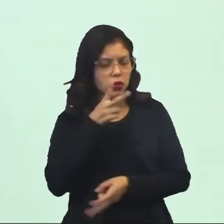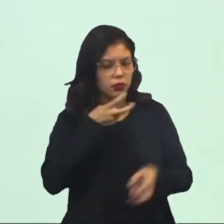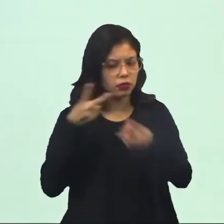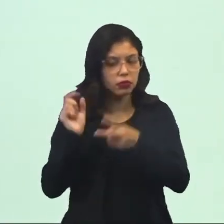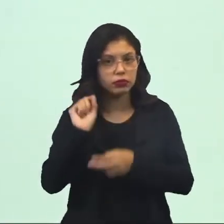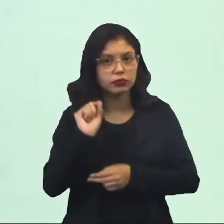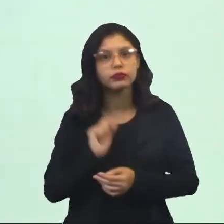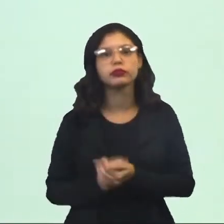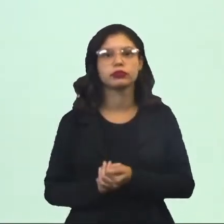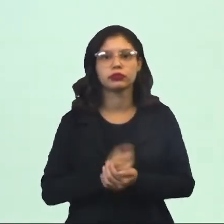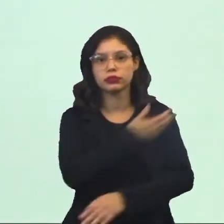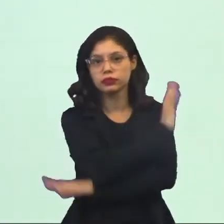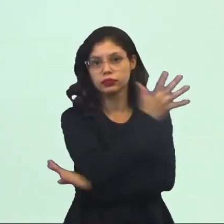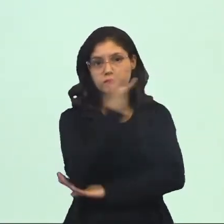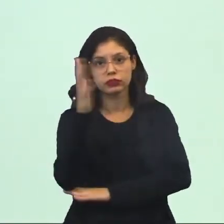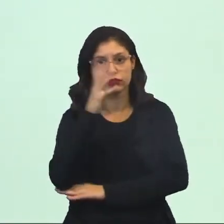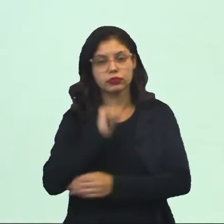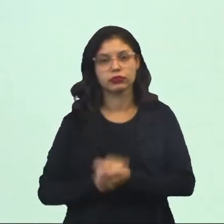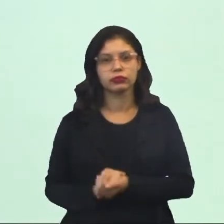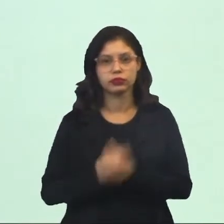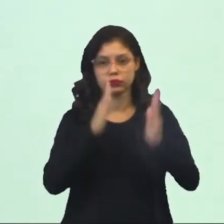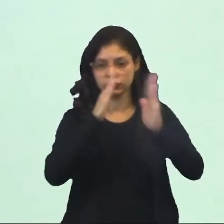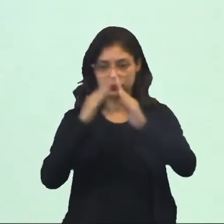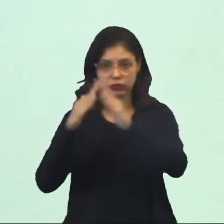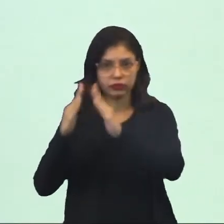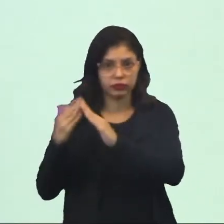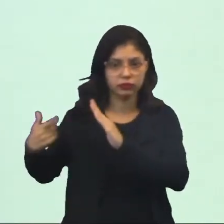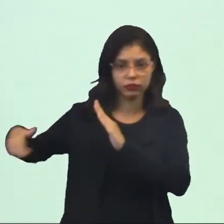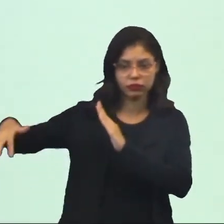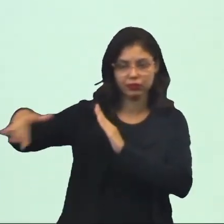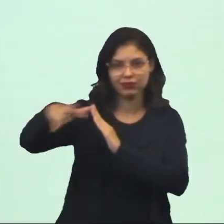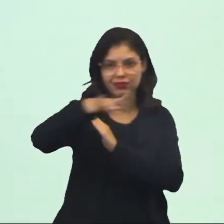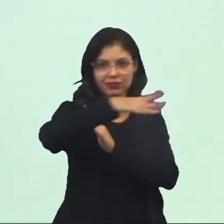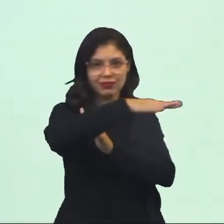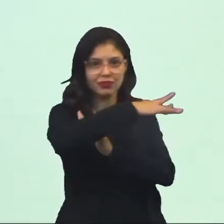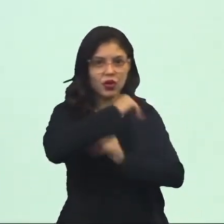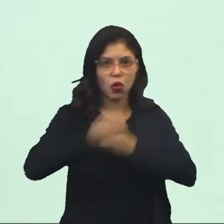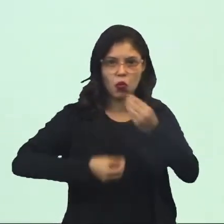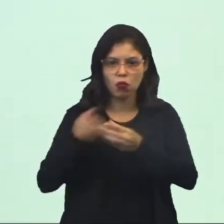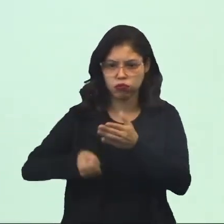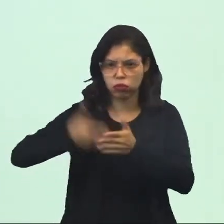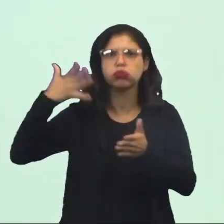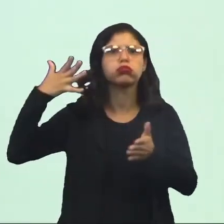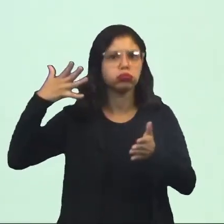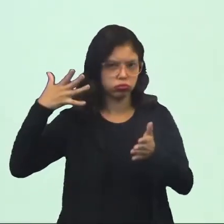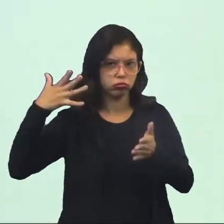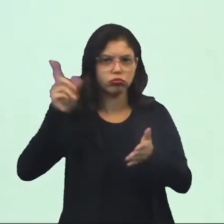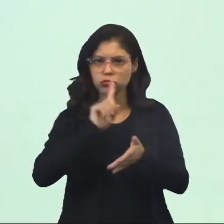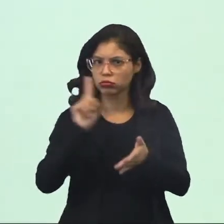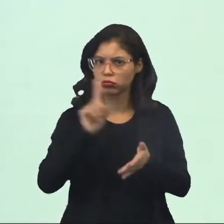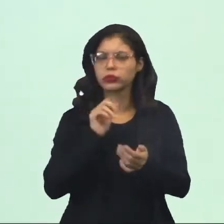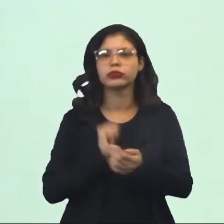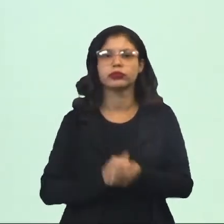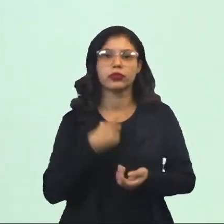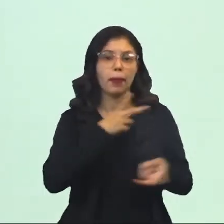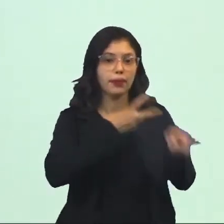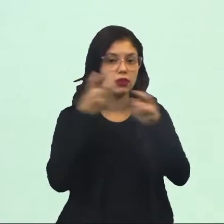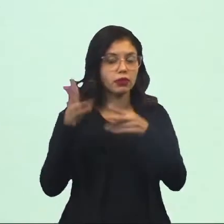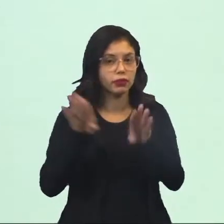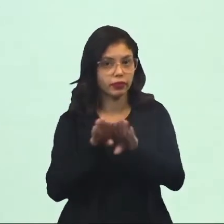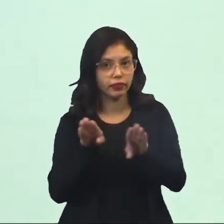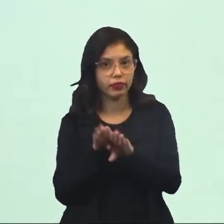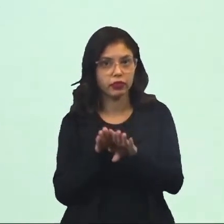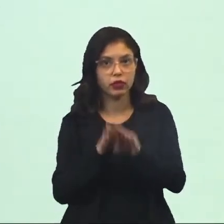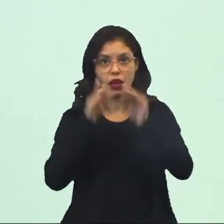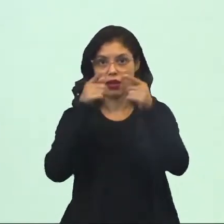quê? As florestas ao redor das casas já não estão mais densas como antes, não é mesmo? Nós conseguimos perceber ali,